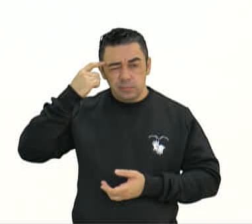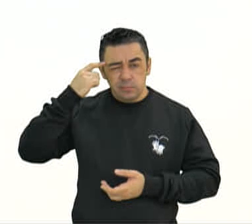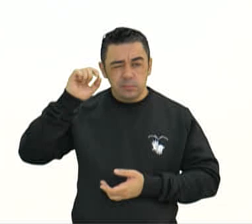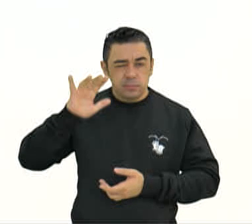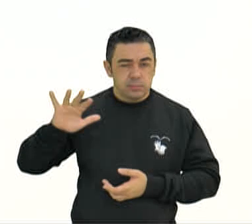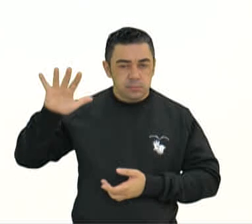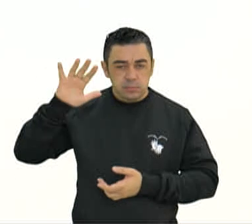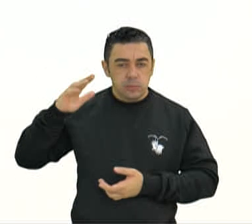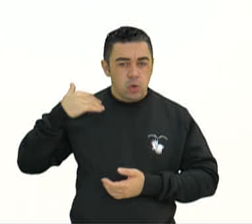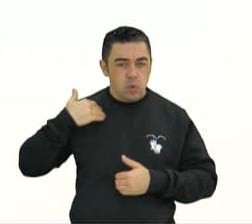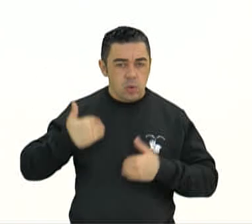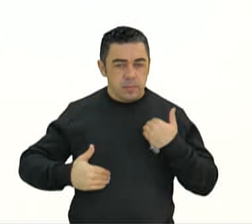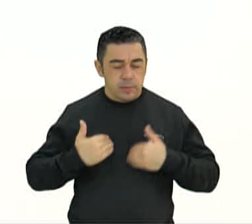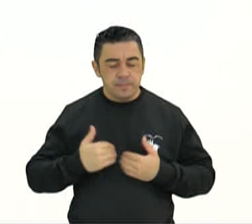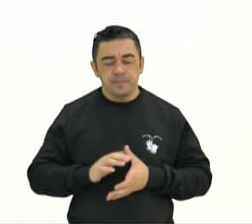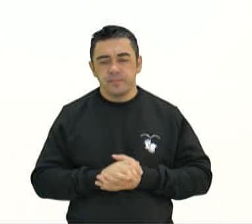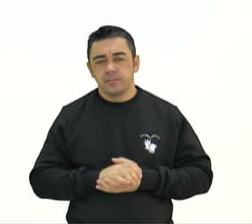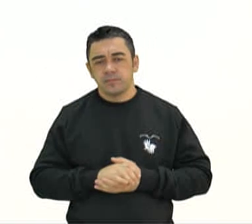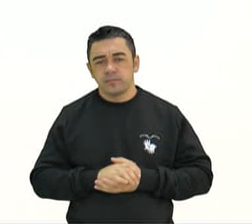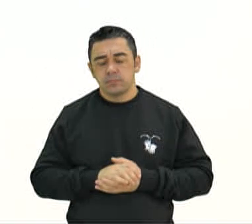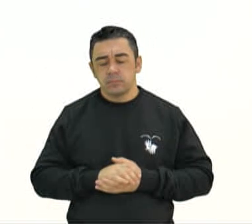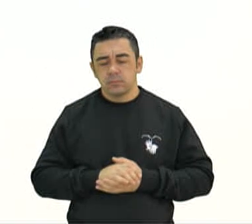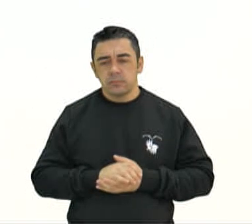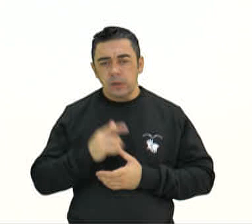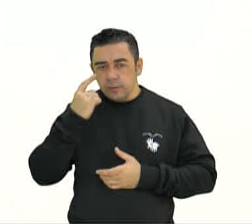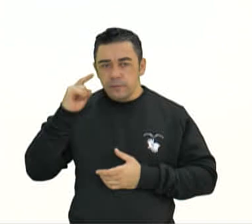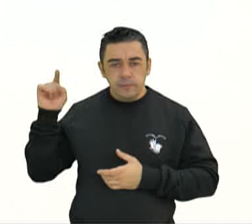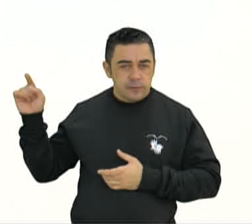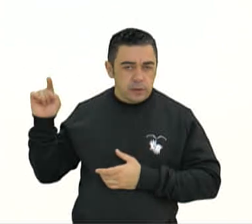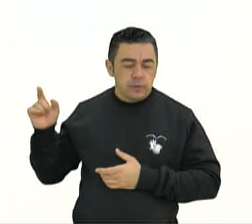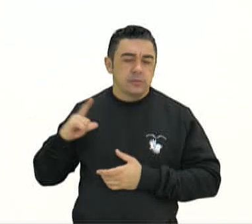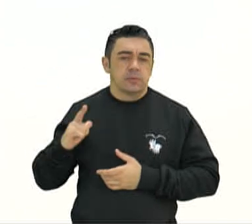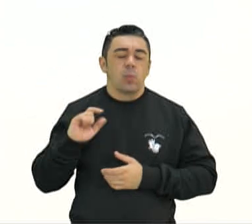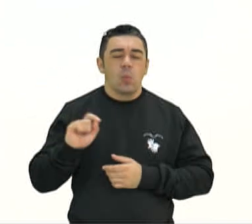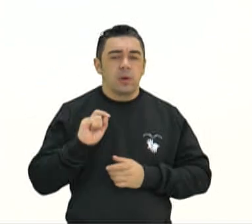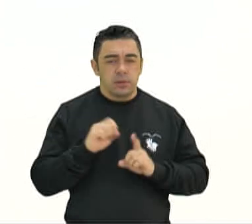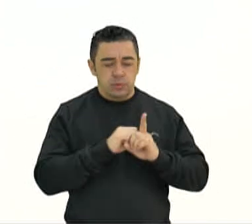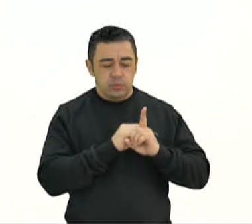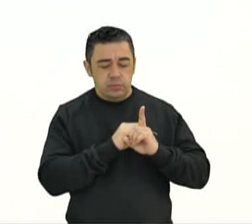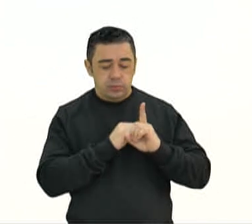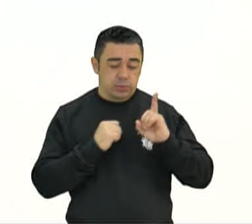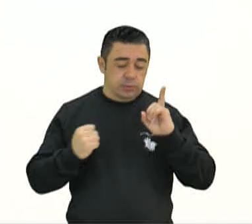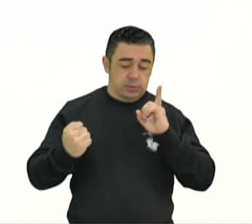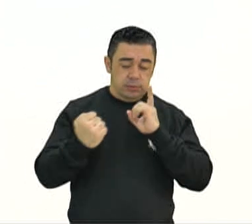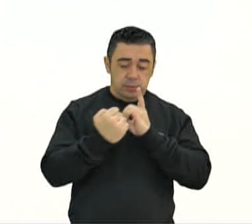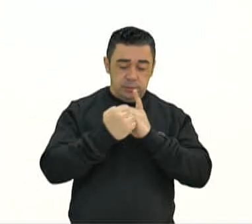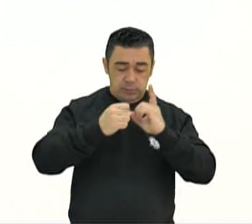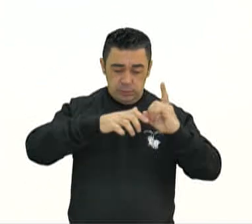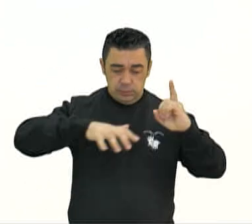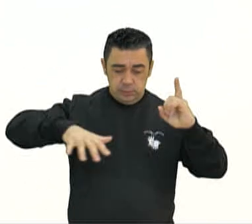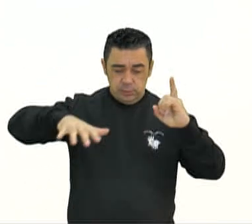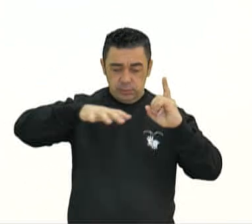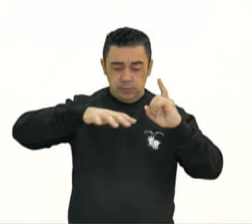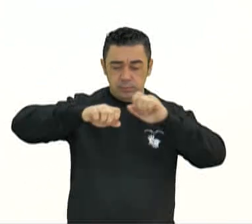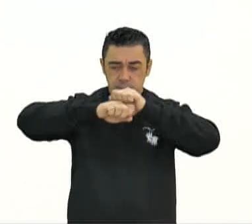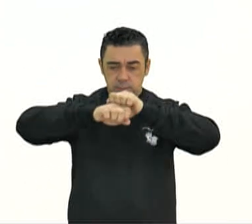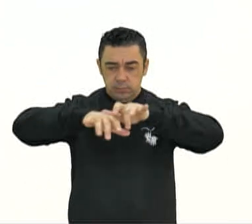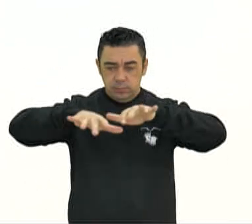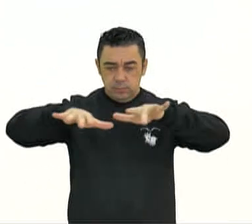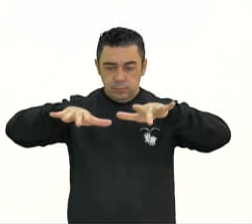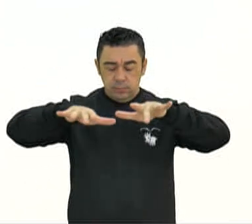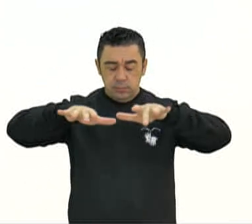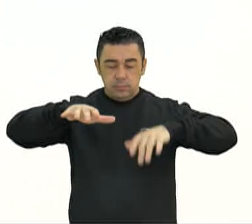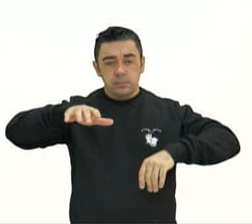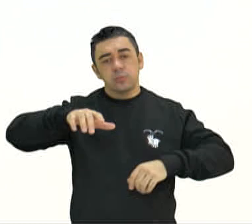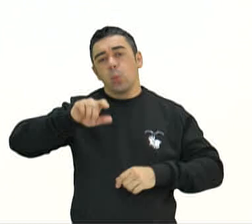De acordo com a linha de pensamento que nós estamos seguindo, então a sociedade, por meio da mídia, da indústria, coloca um modelo que nós